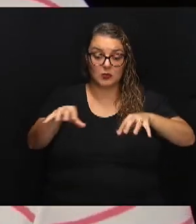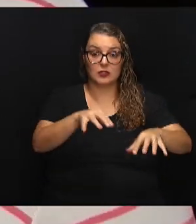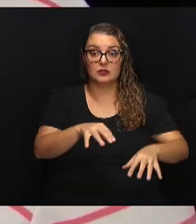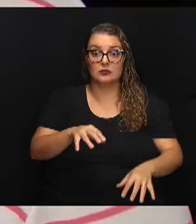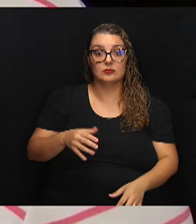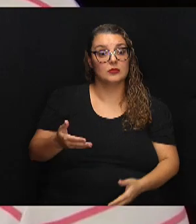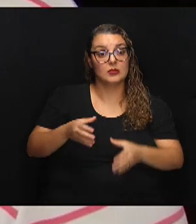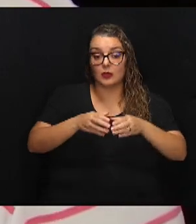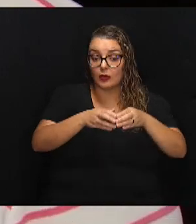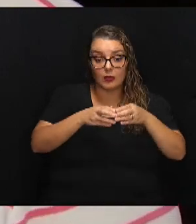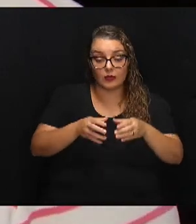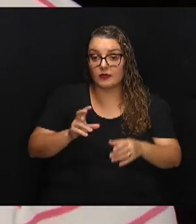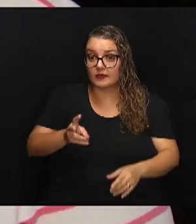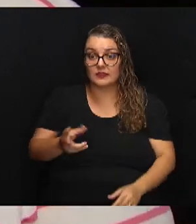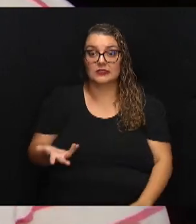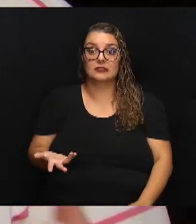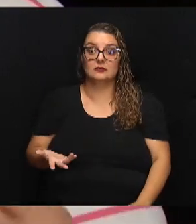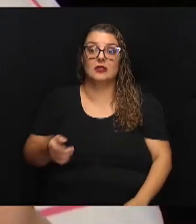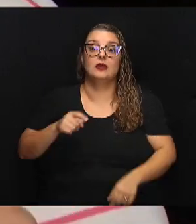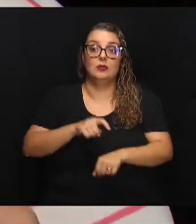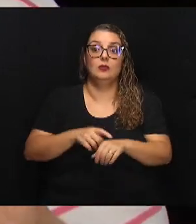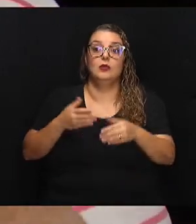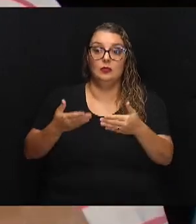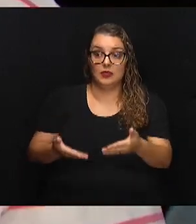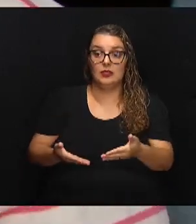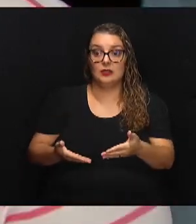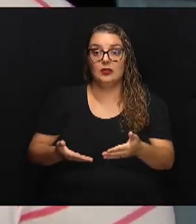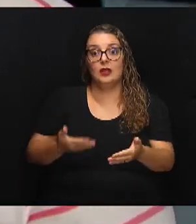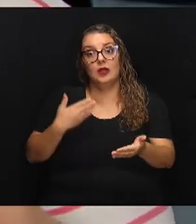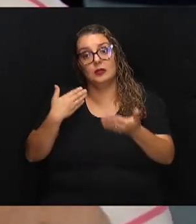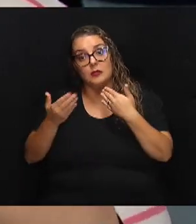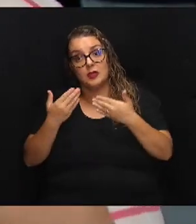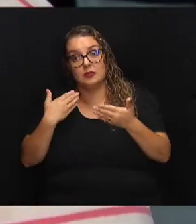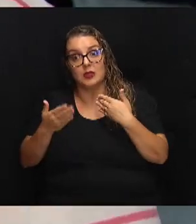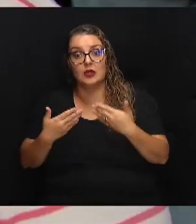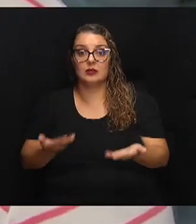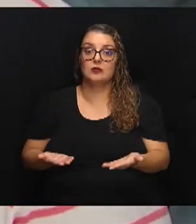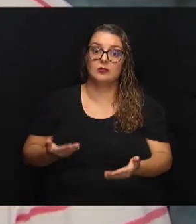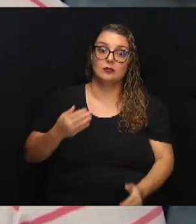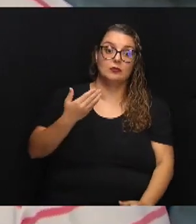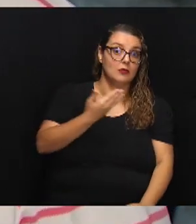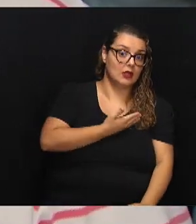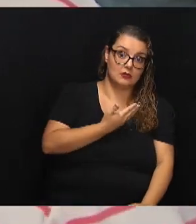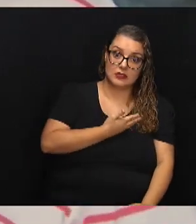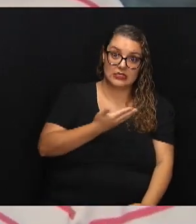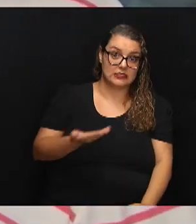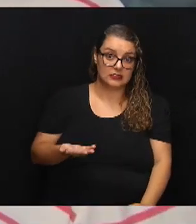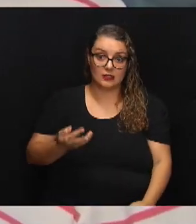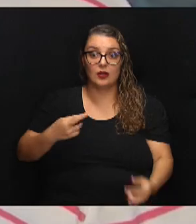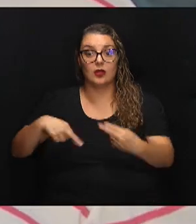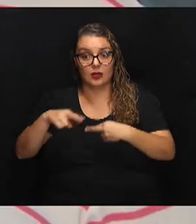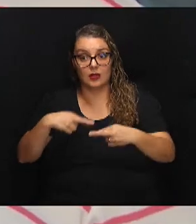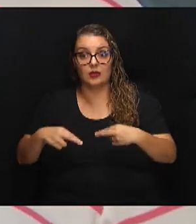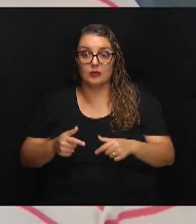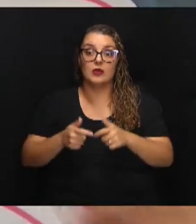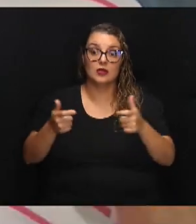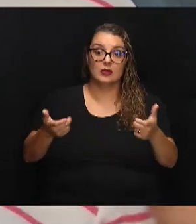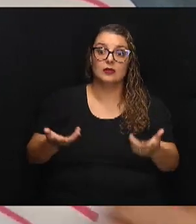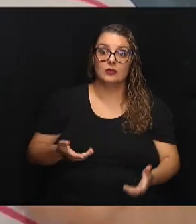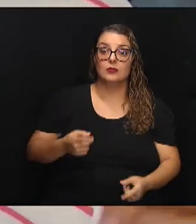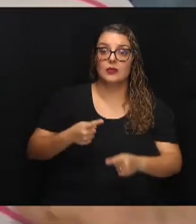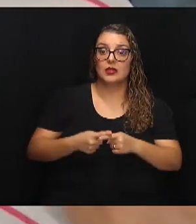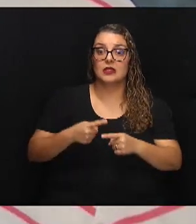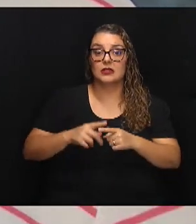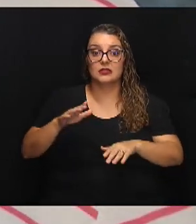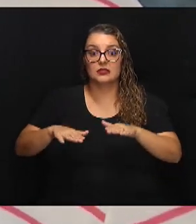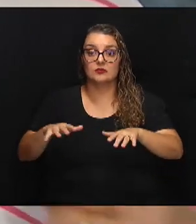não convivem tanto, né, nesse momento começa a conversar, né, uma amizade, um relacionamento maior, porque às vezes